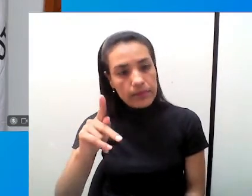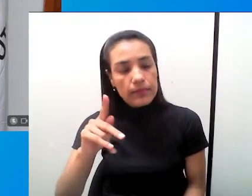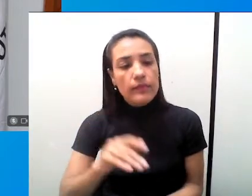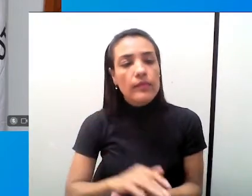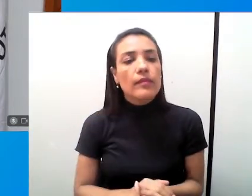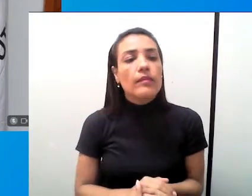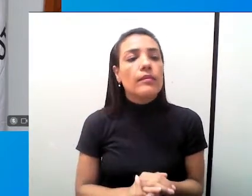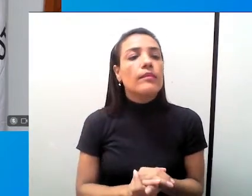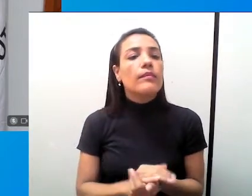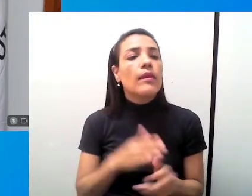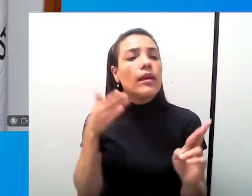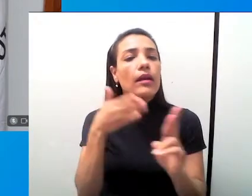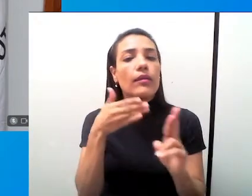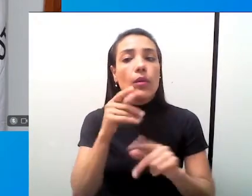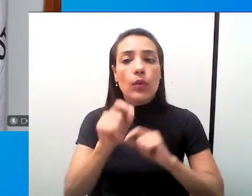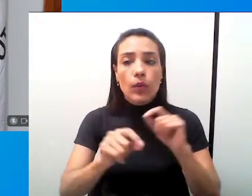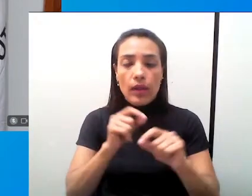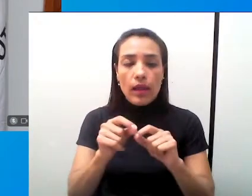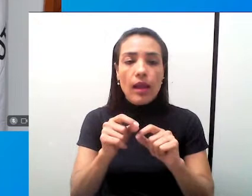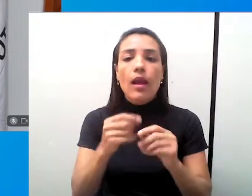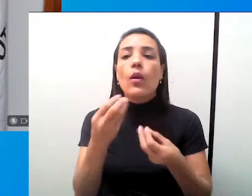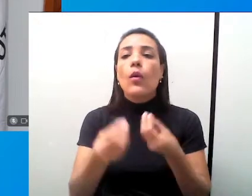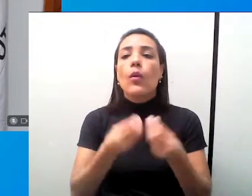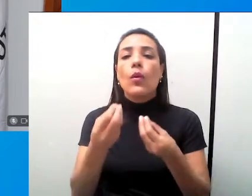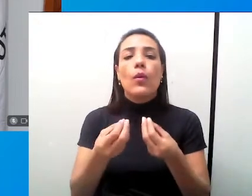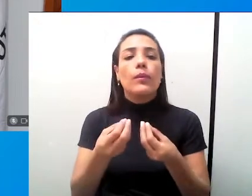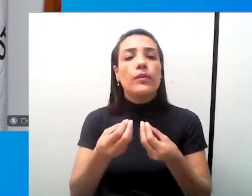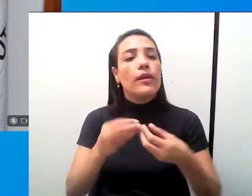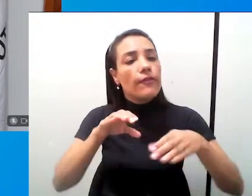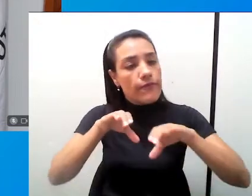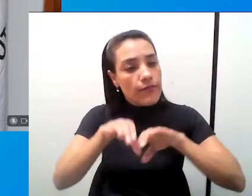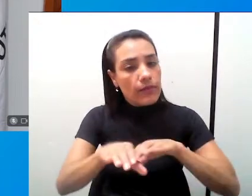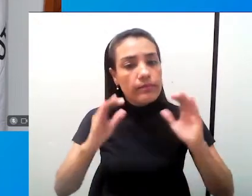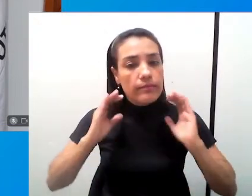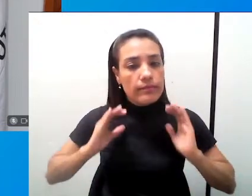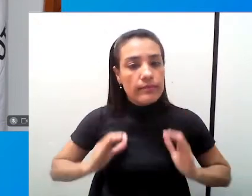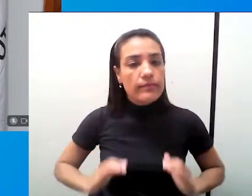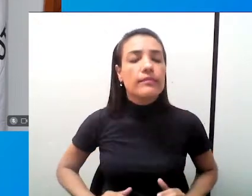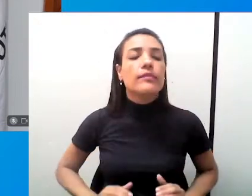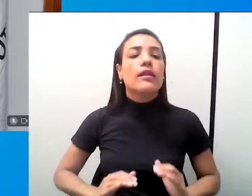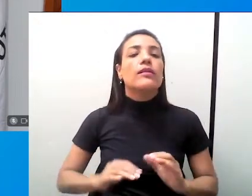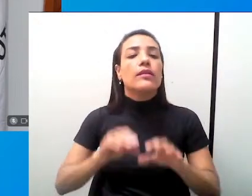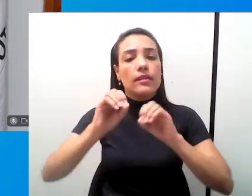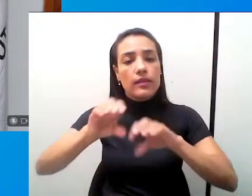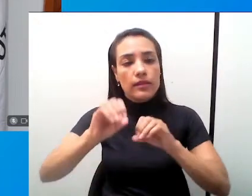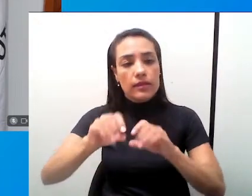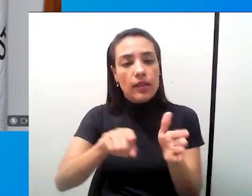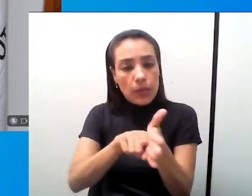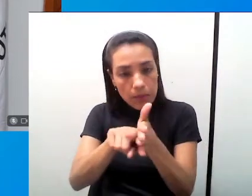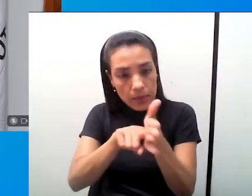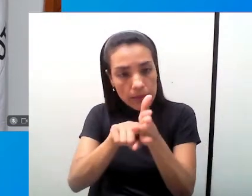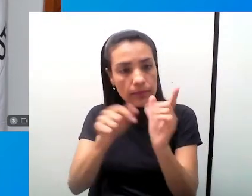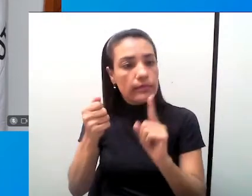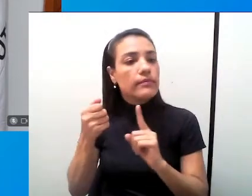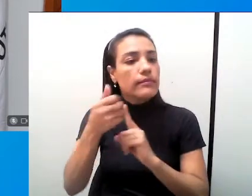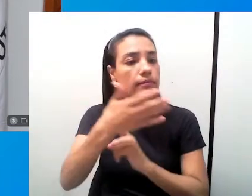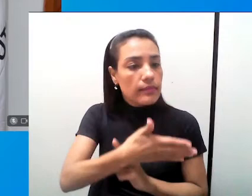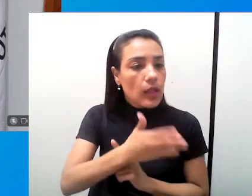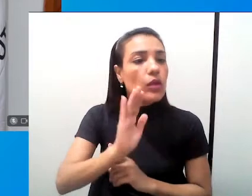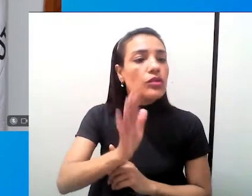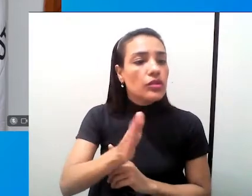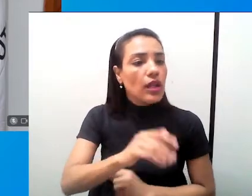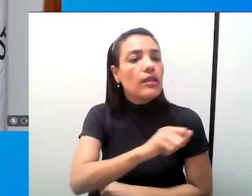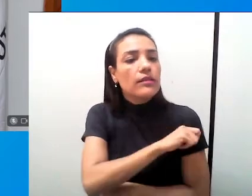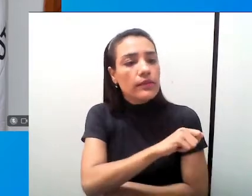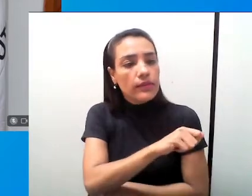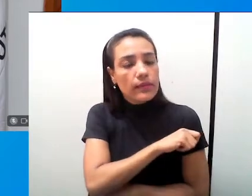o formato da educação cidadã, do ensino, pesquisa e extensão dos nossos alunos já na base. Então, todas